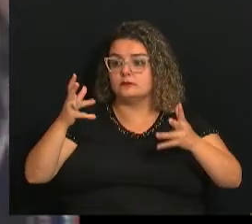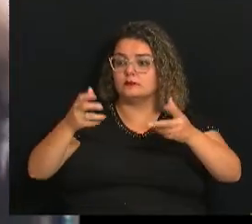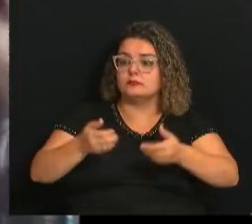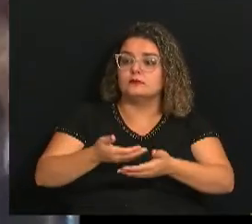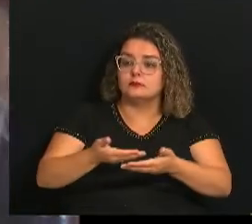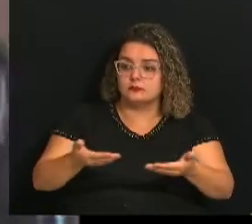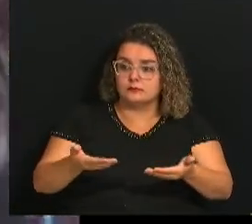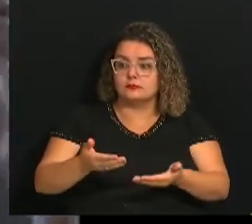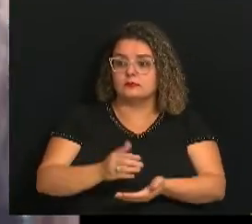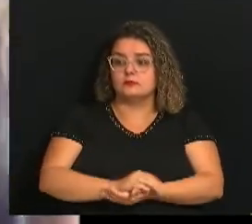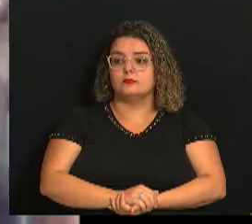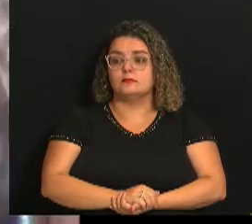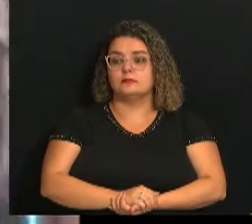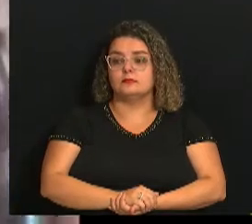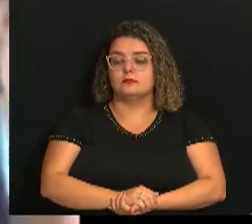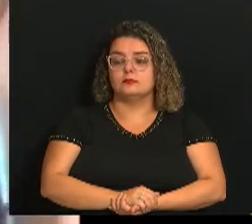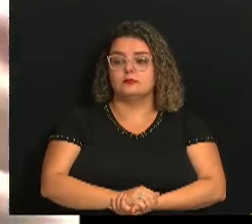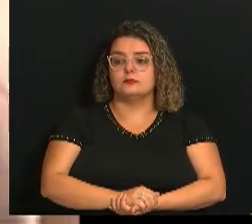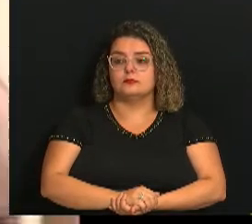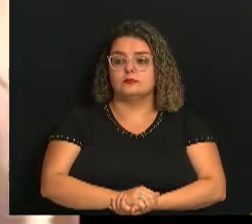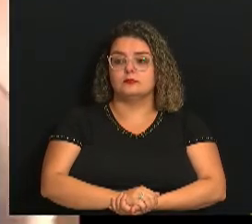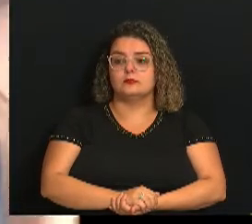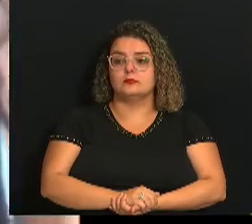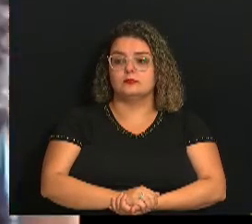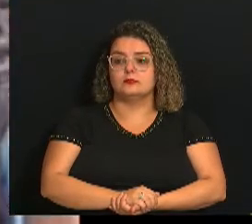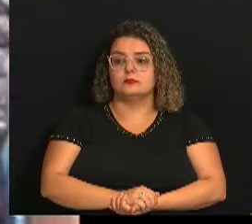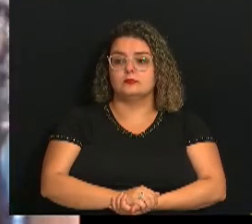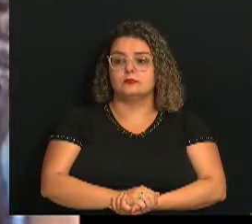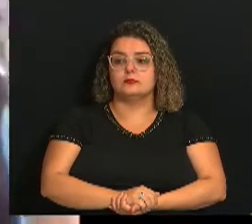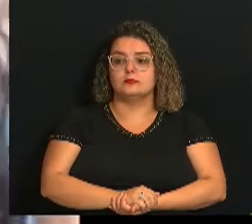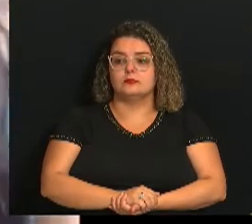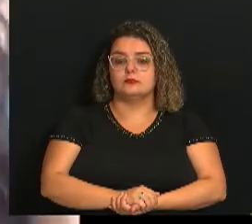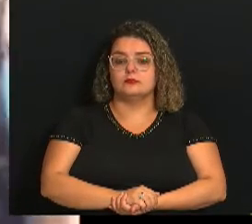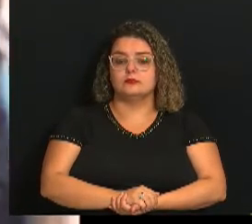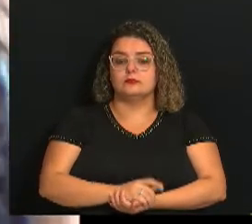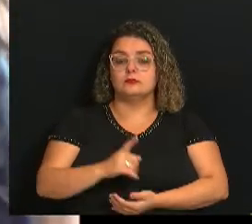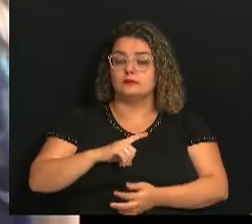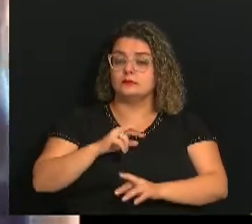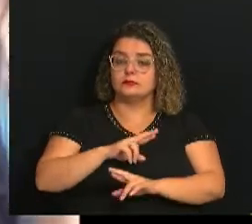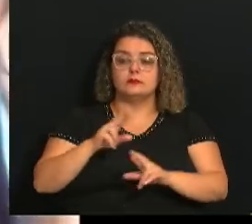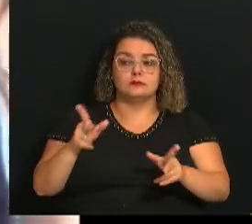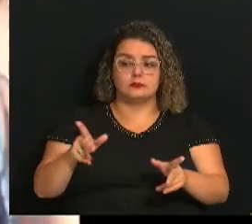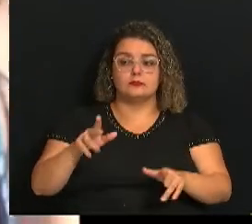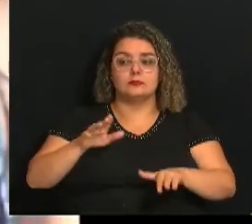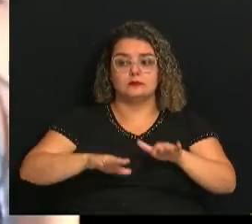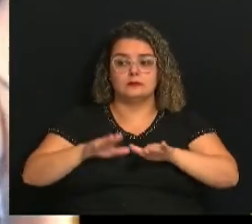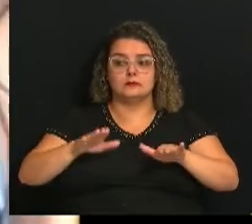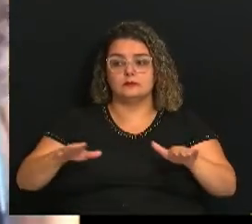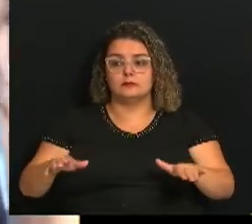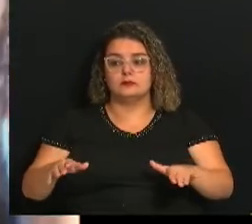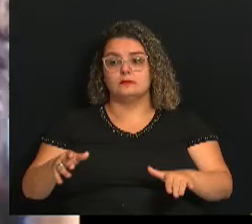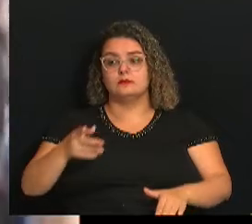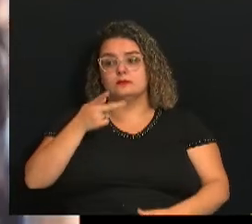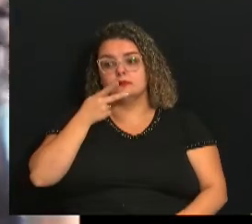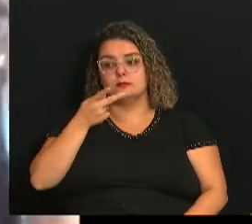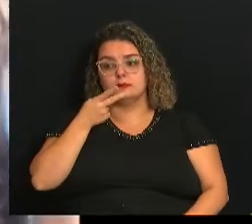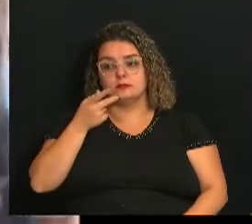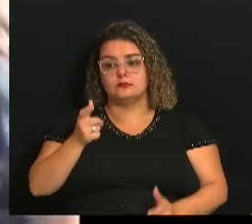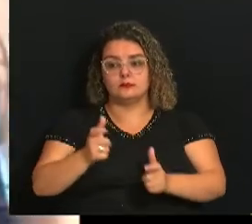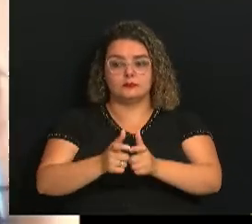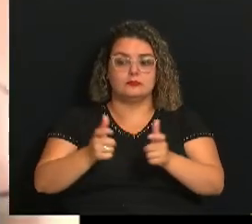das suas contradições que a gente tem que entender, que muitas, eu diria que grande